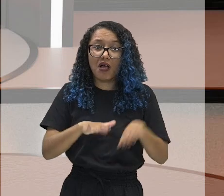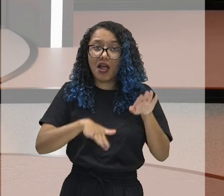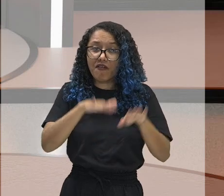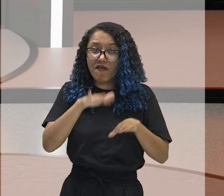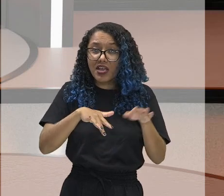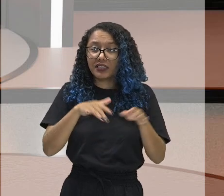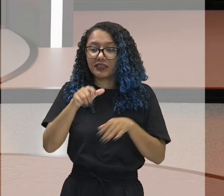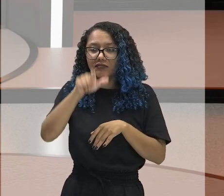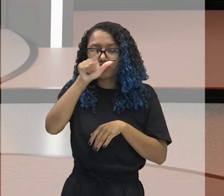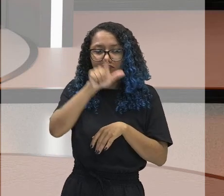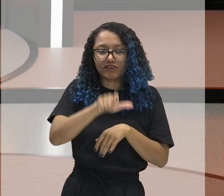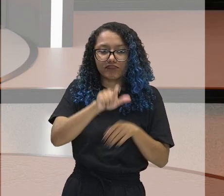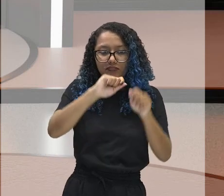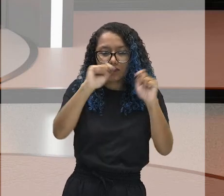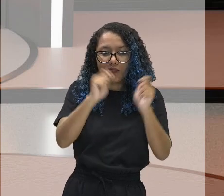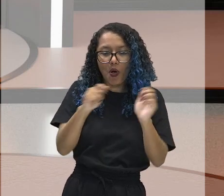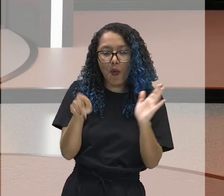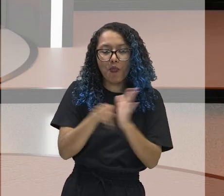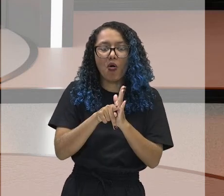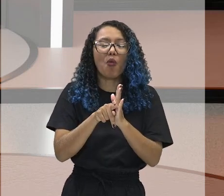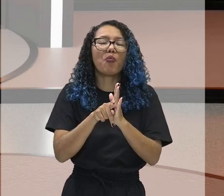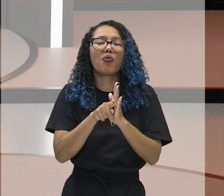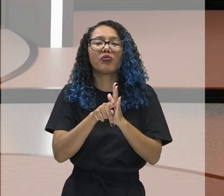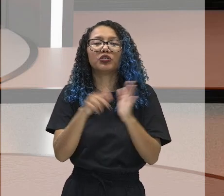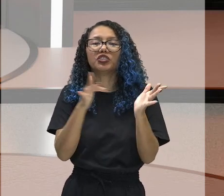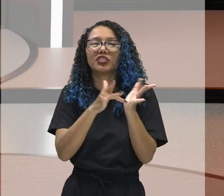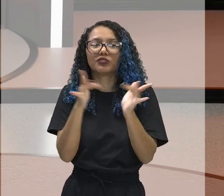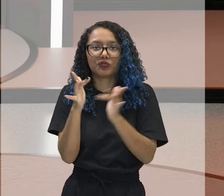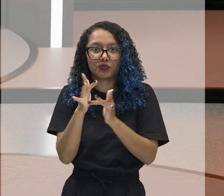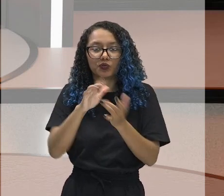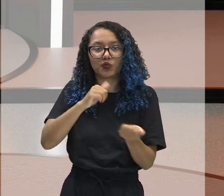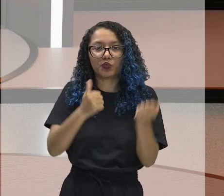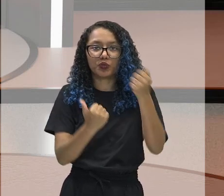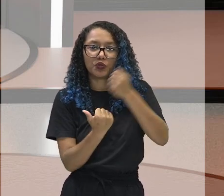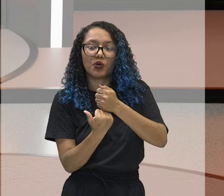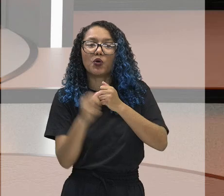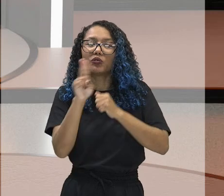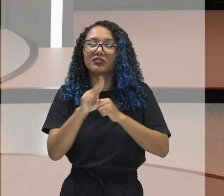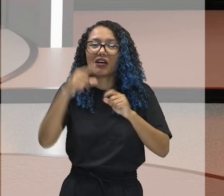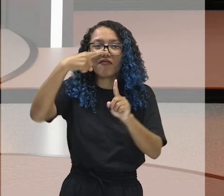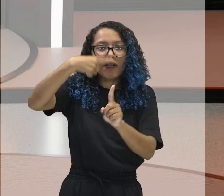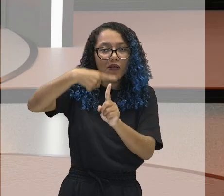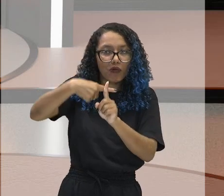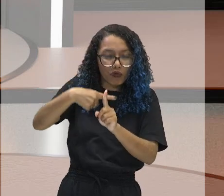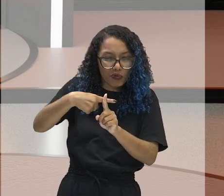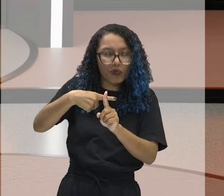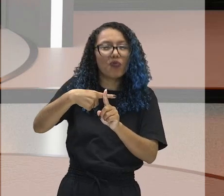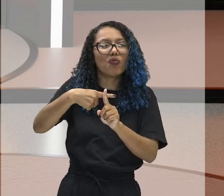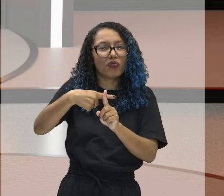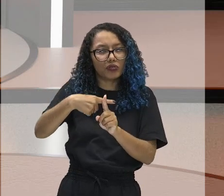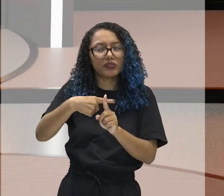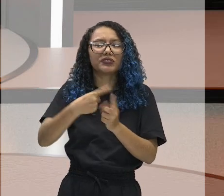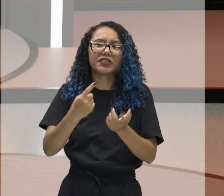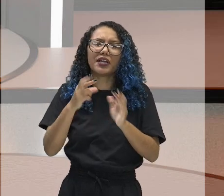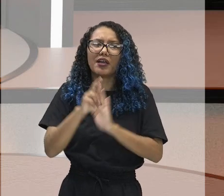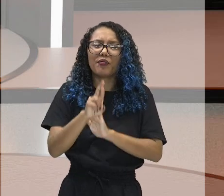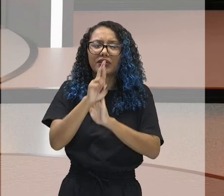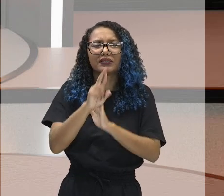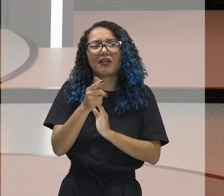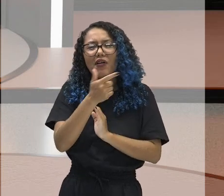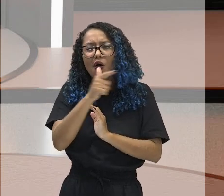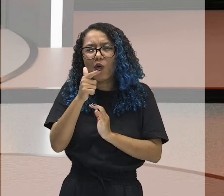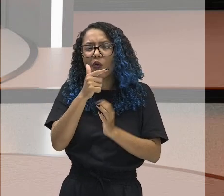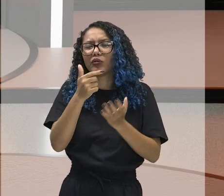Jesus Cristo pela figura apenas de uma cruz que simbolizava, entre outras coisas, ali a figura do próprio